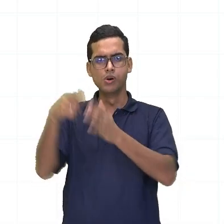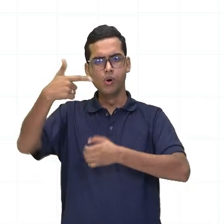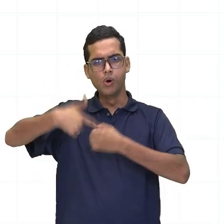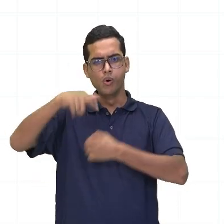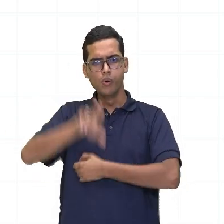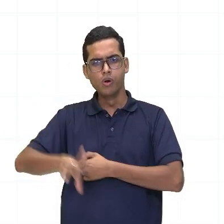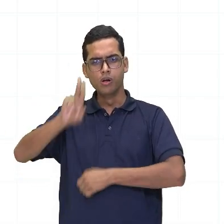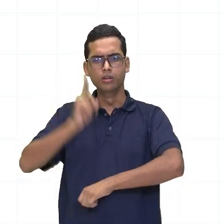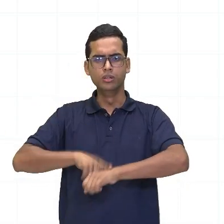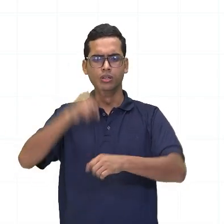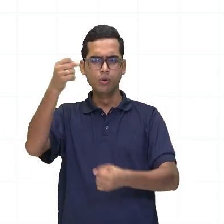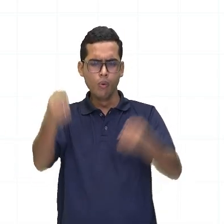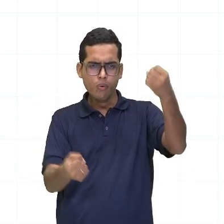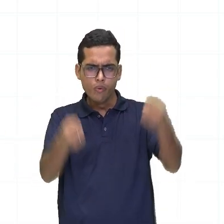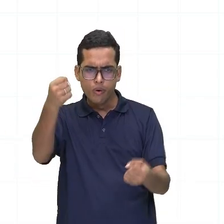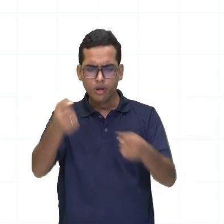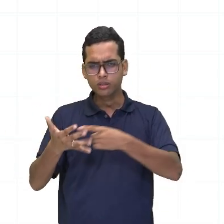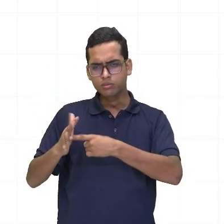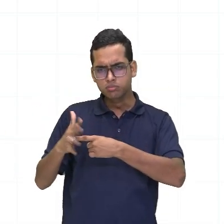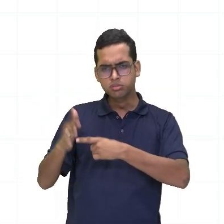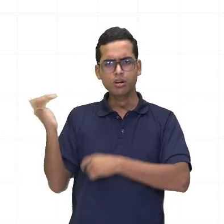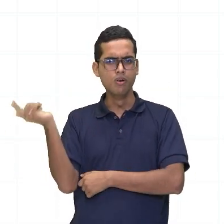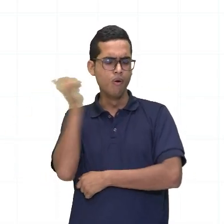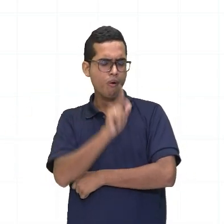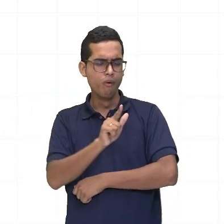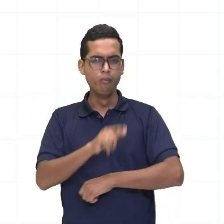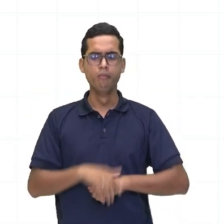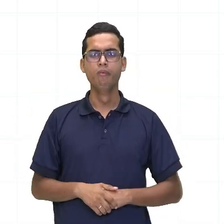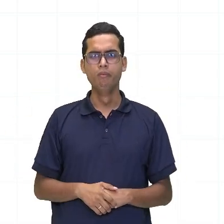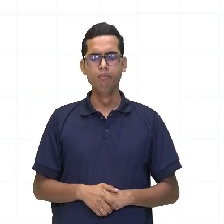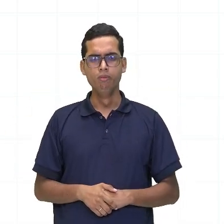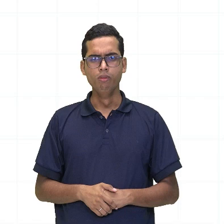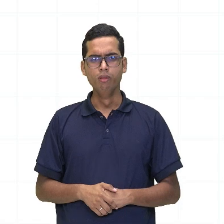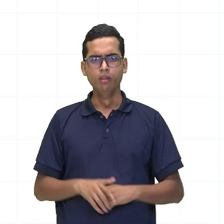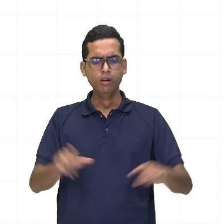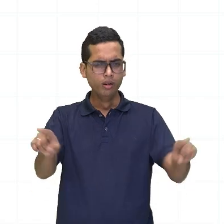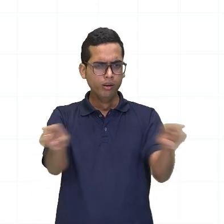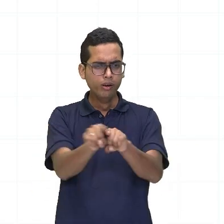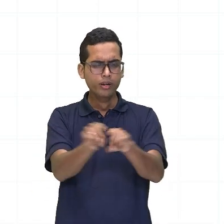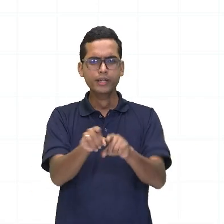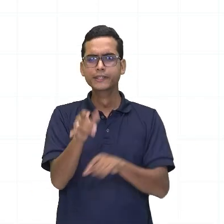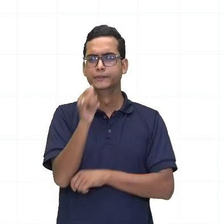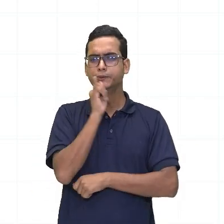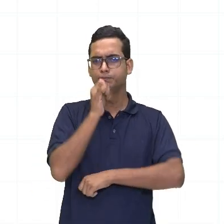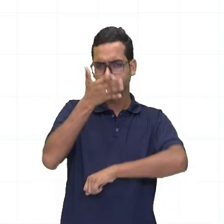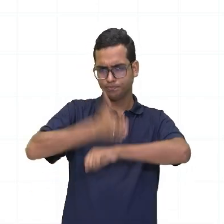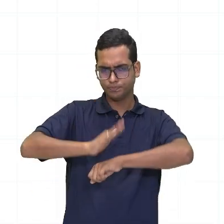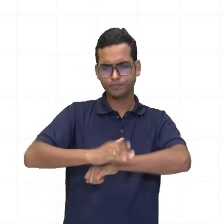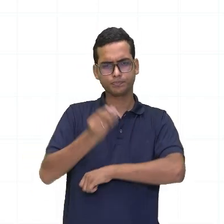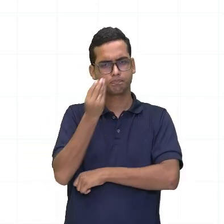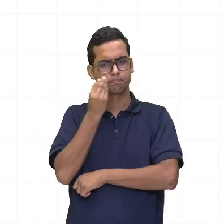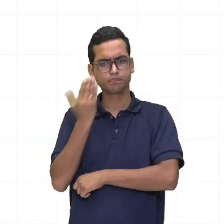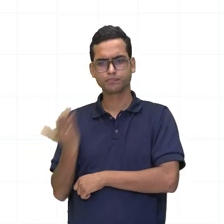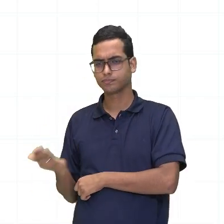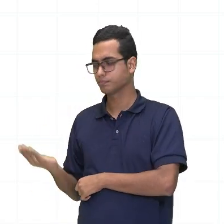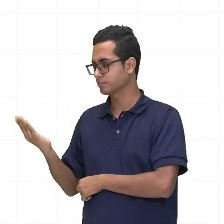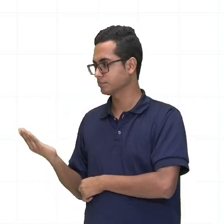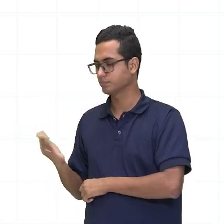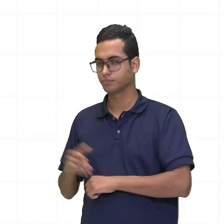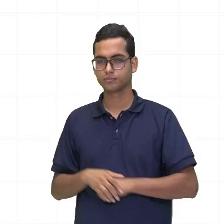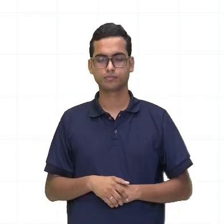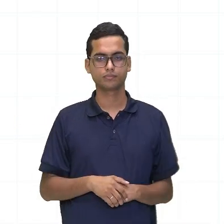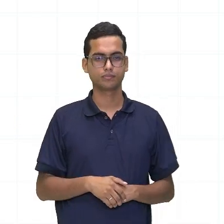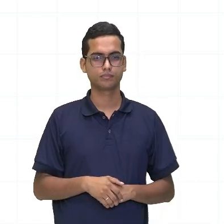sendo utilizado para ser consumido, tá? Então, como é que funciona na prática? Observe aí. Um motor